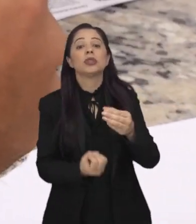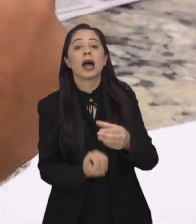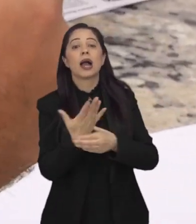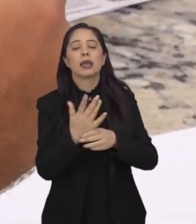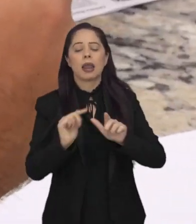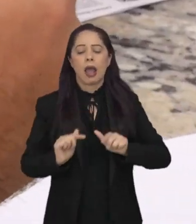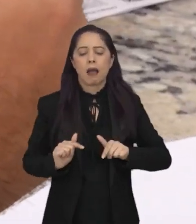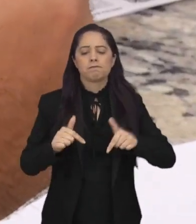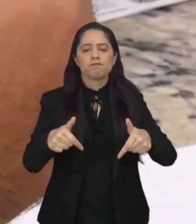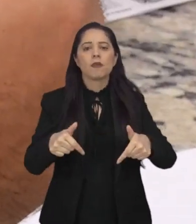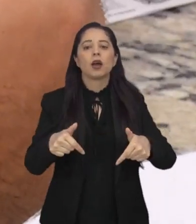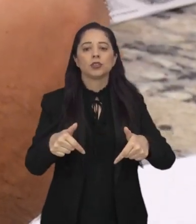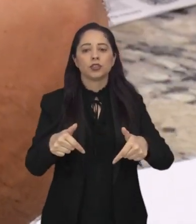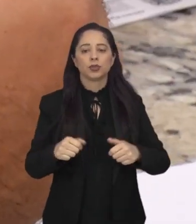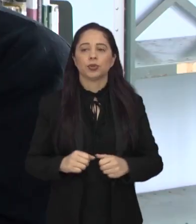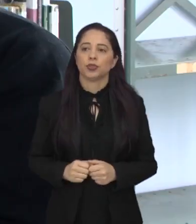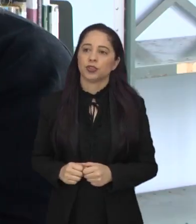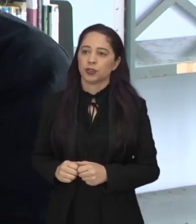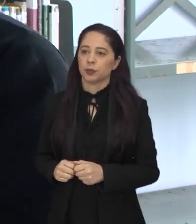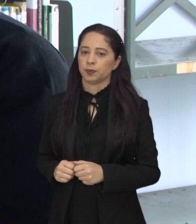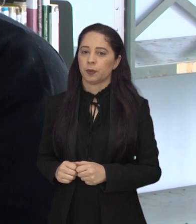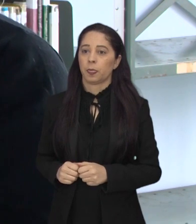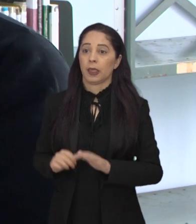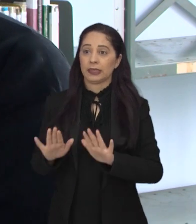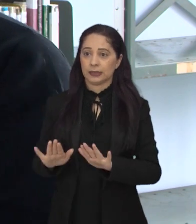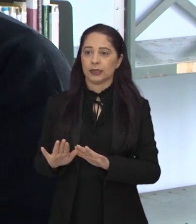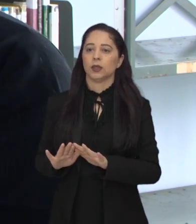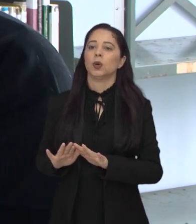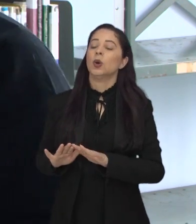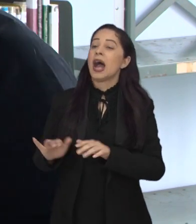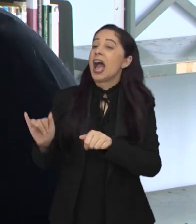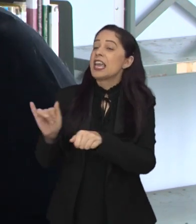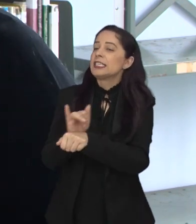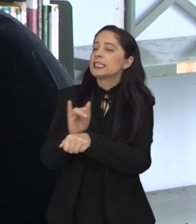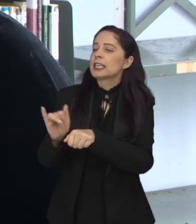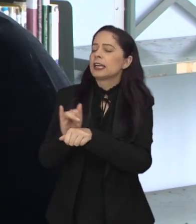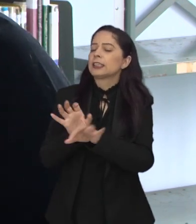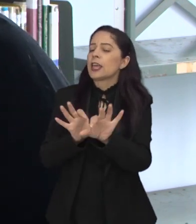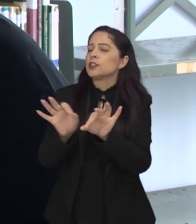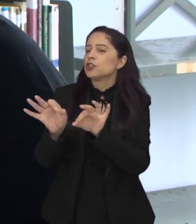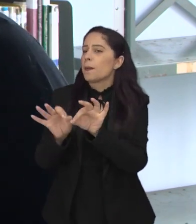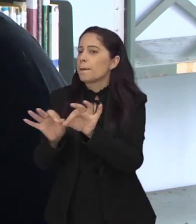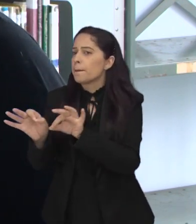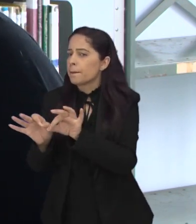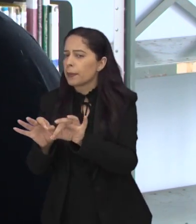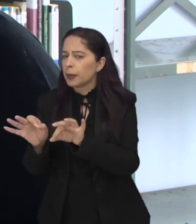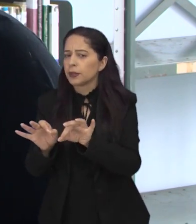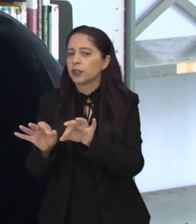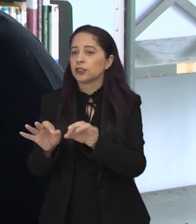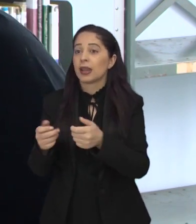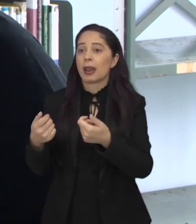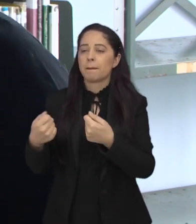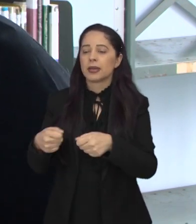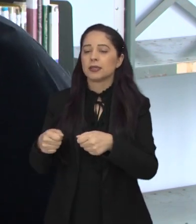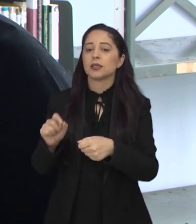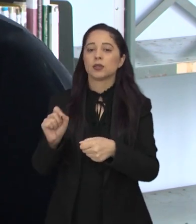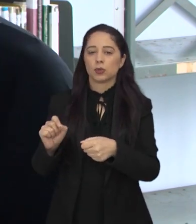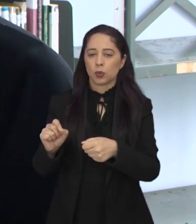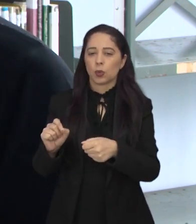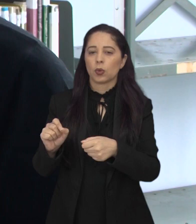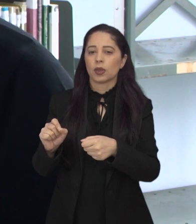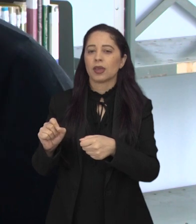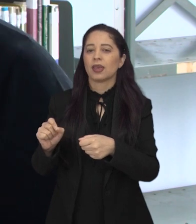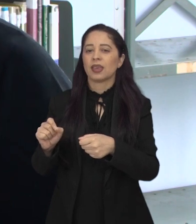as políticas públicas na área. As políticas de planejamento, elas têm que também serem percebidas